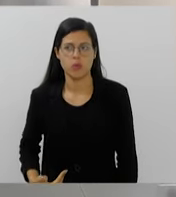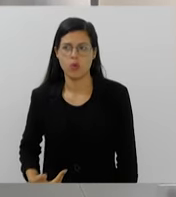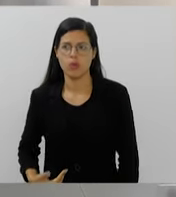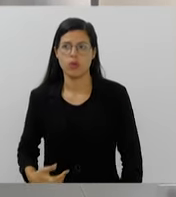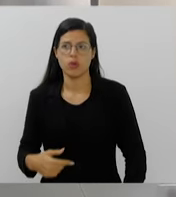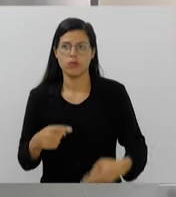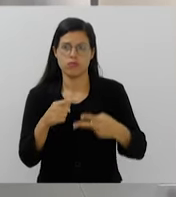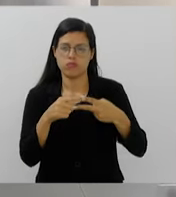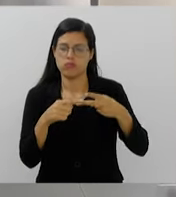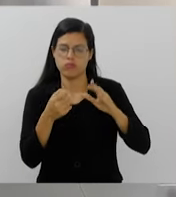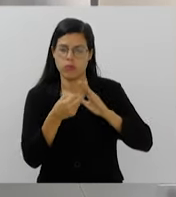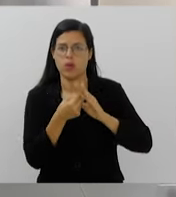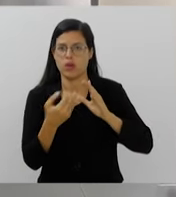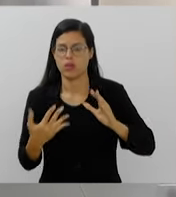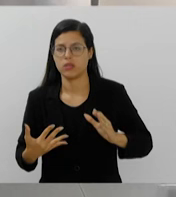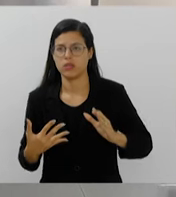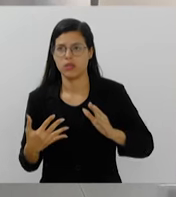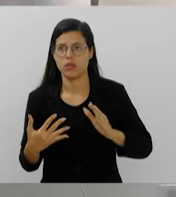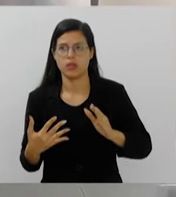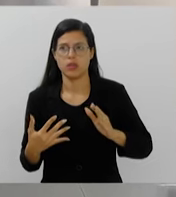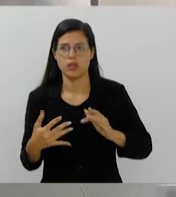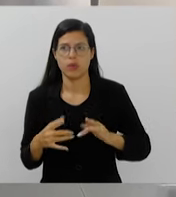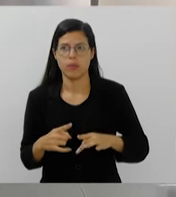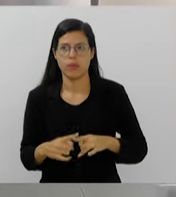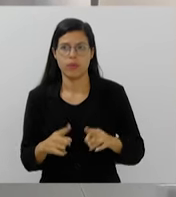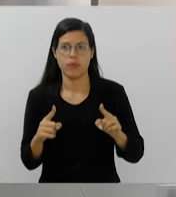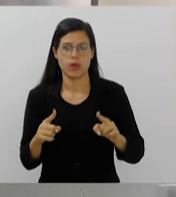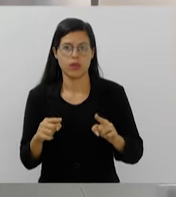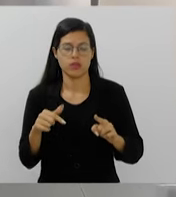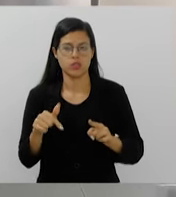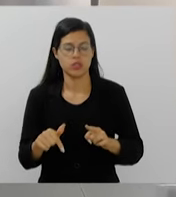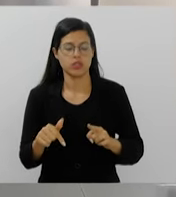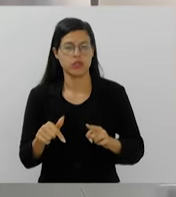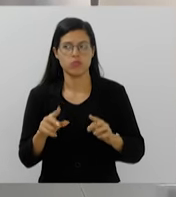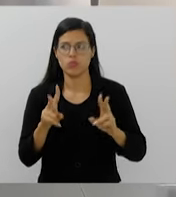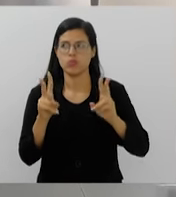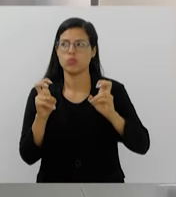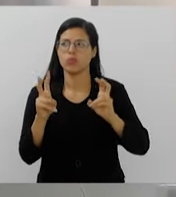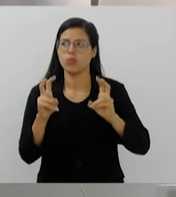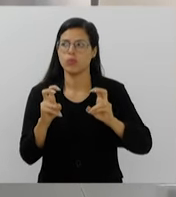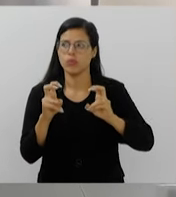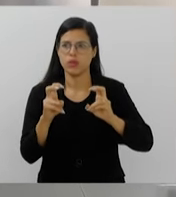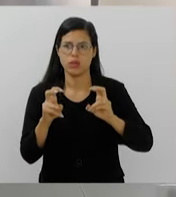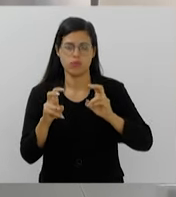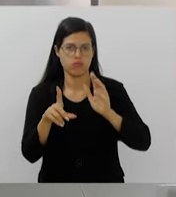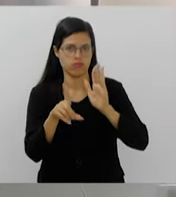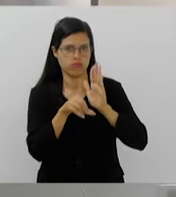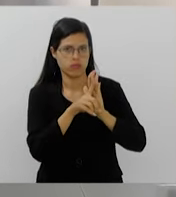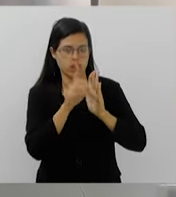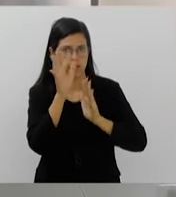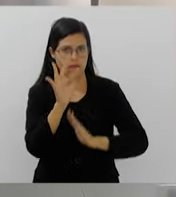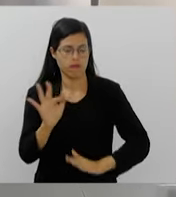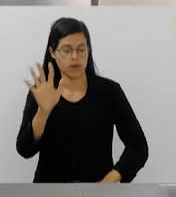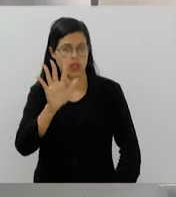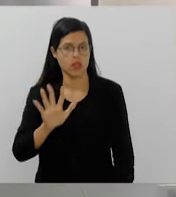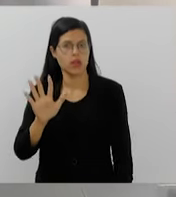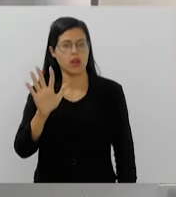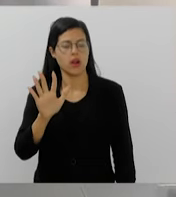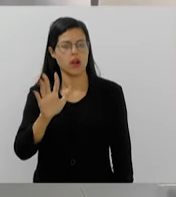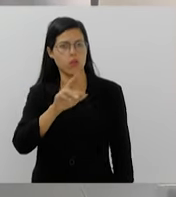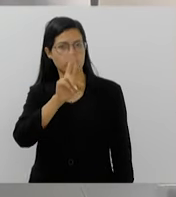dois aspectos. Agora, assiste razão a Vossa Excelência no que diz respeito a essa legislação federal, mas que se